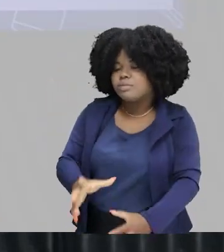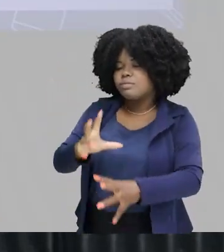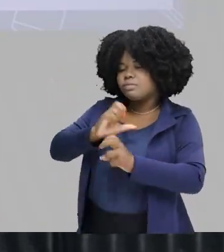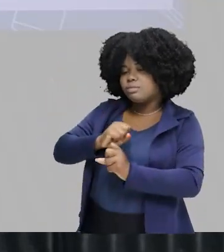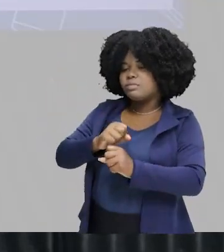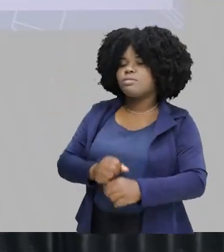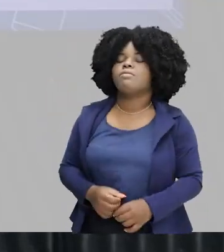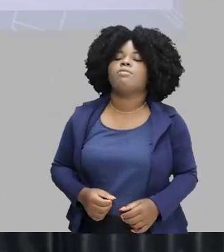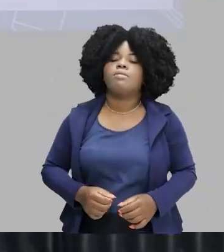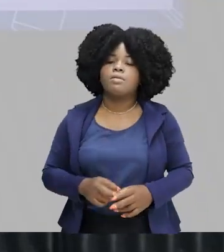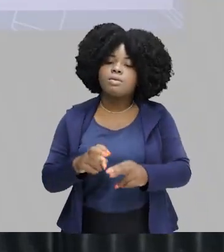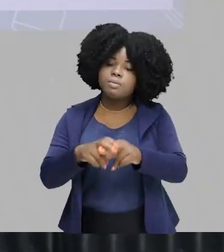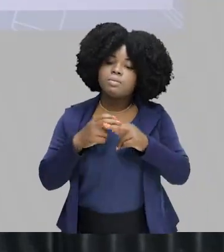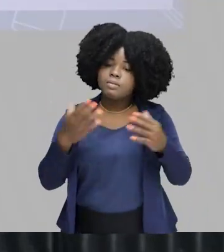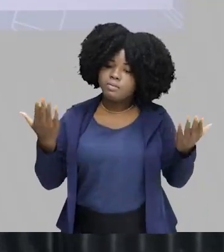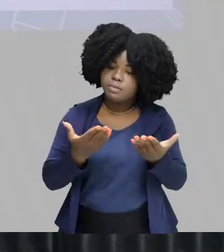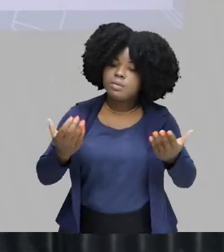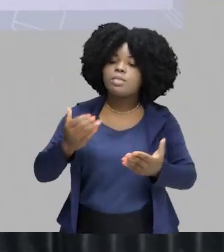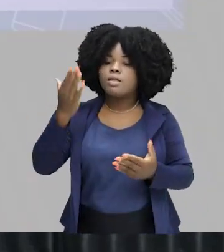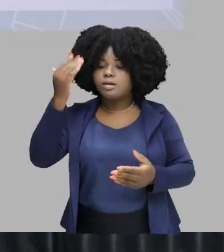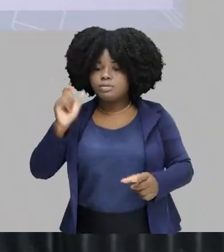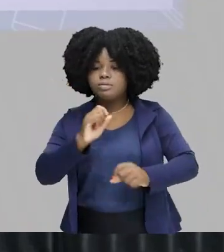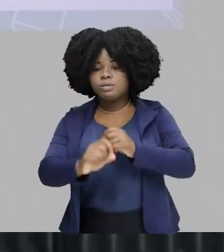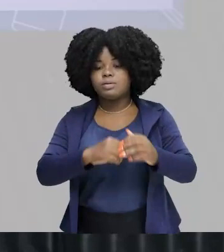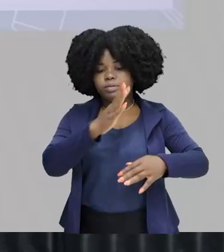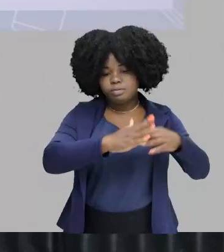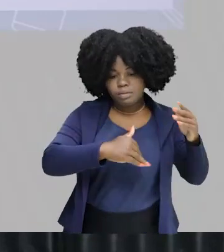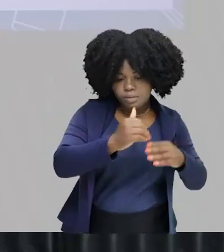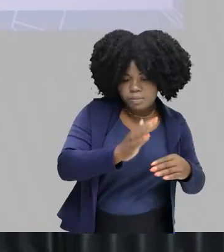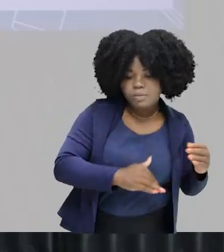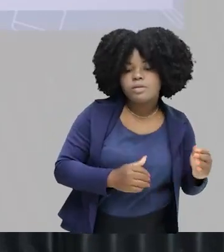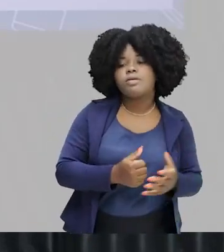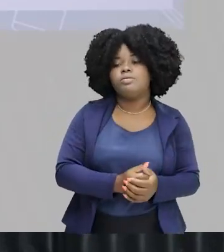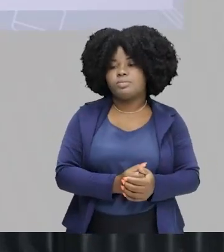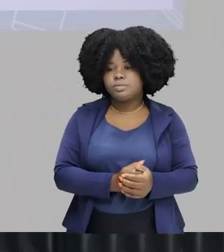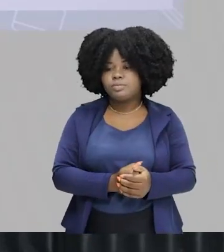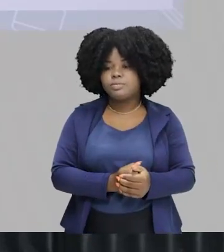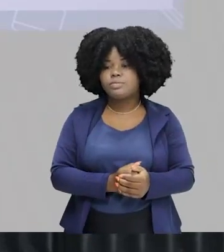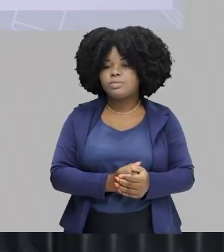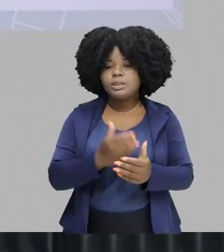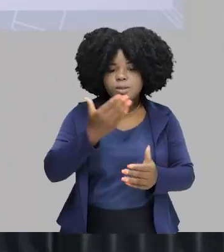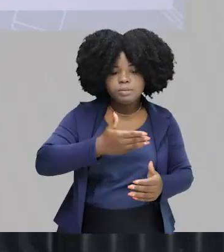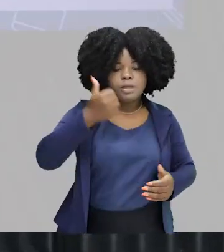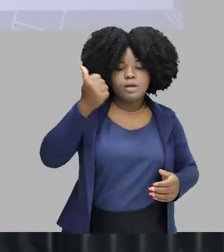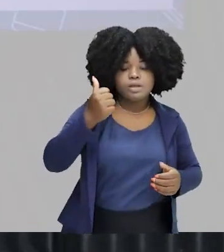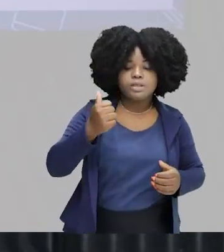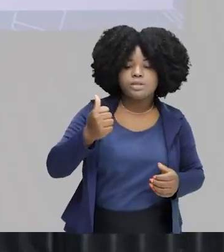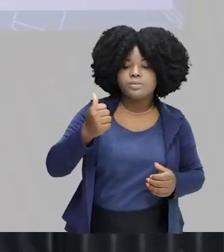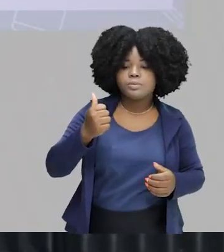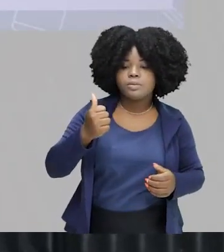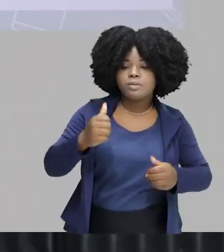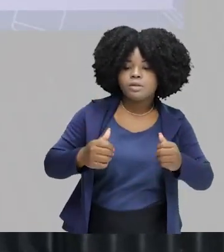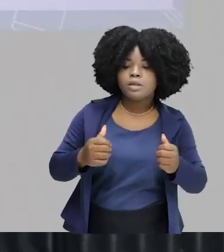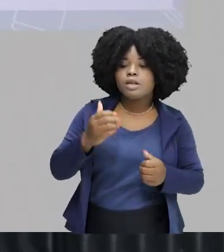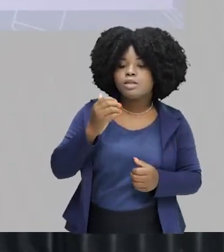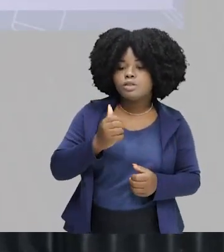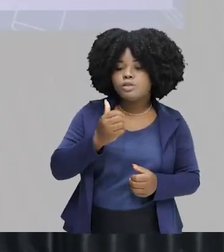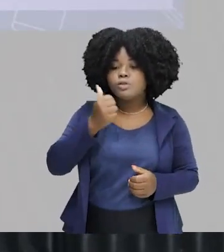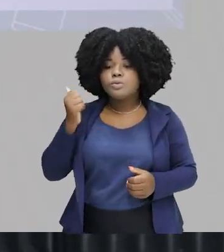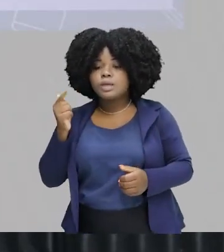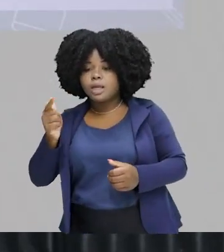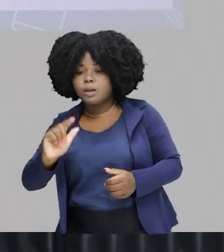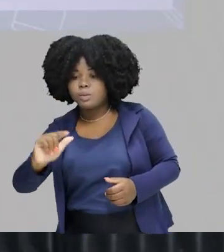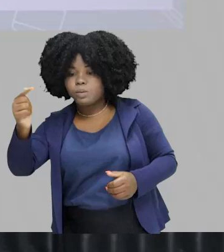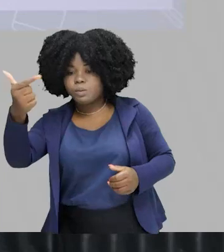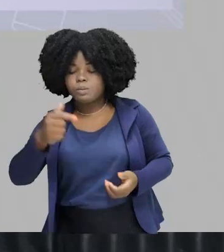que existem hoje profissões que têm um prestígio social maior do que outras. Então muita gente, você por exemplo, que está aí no ensino